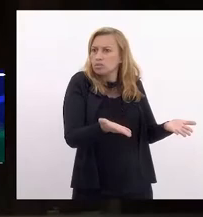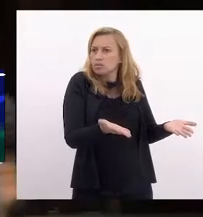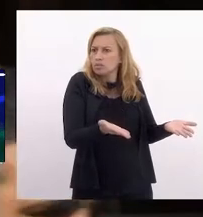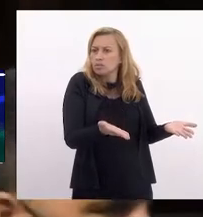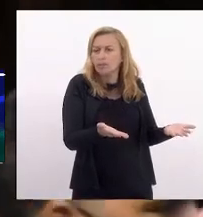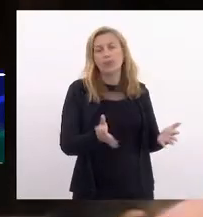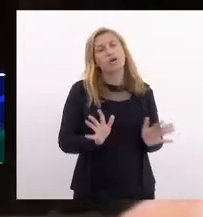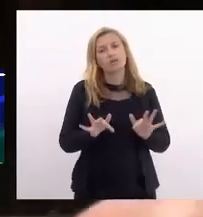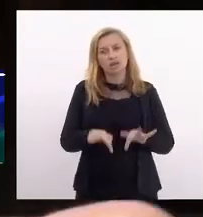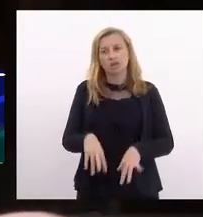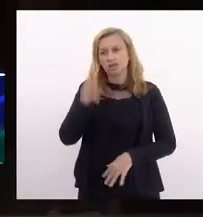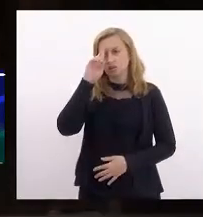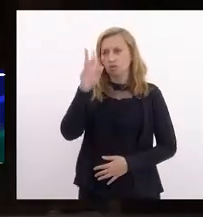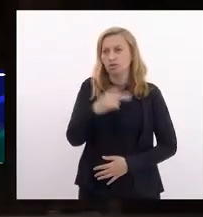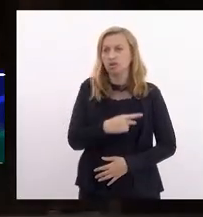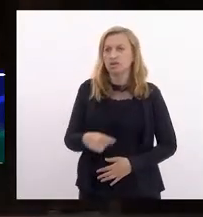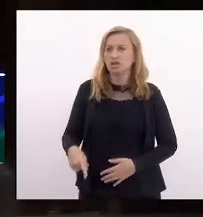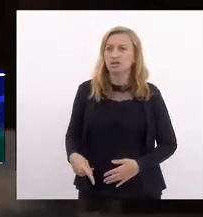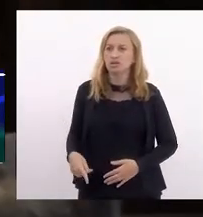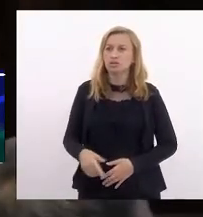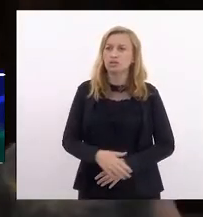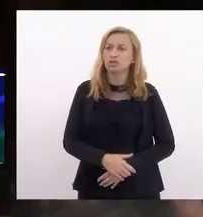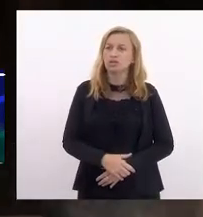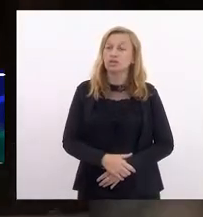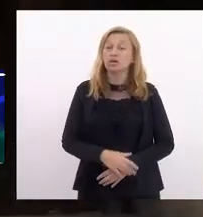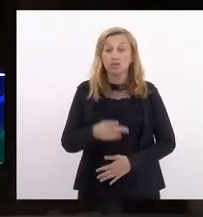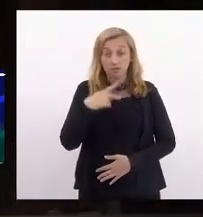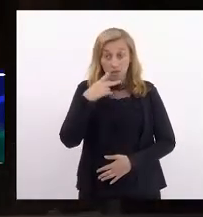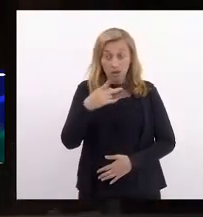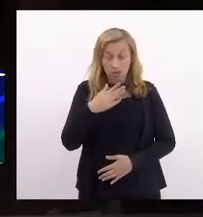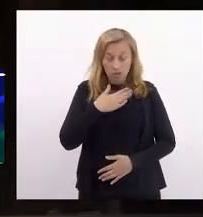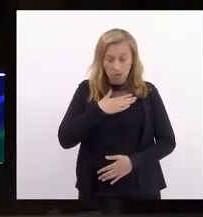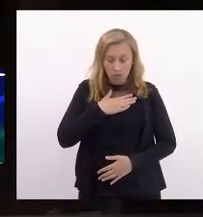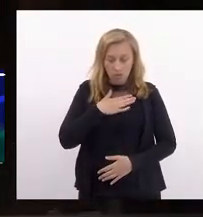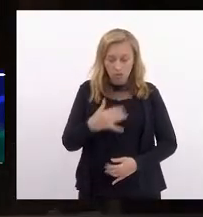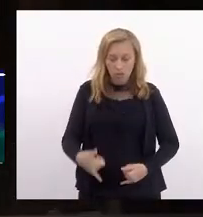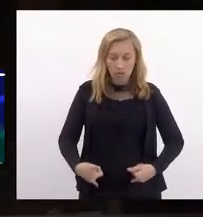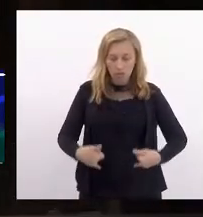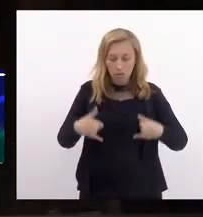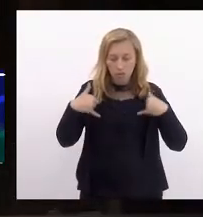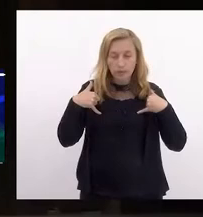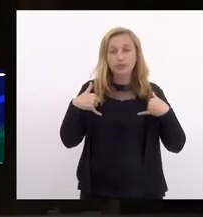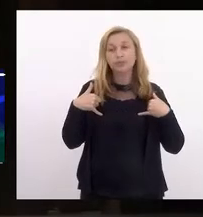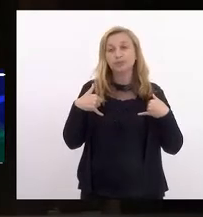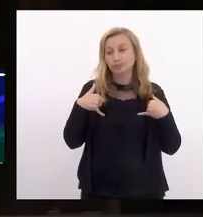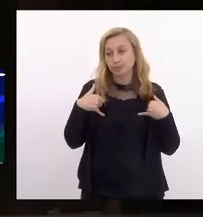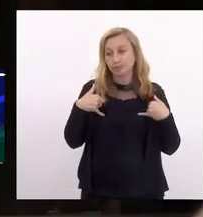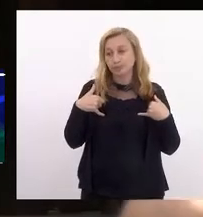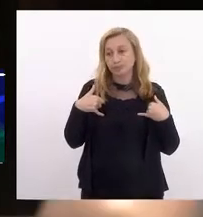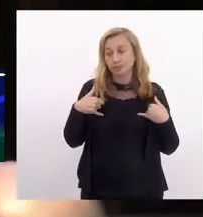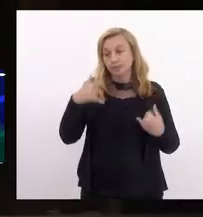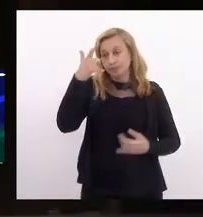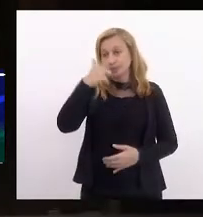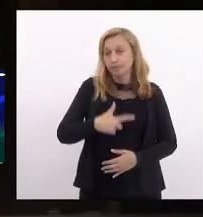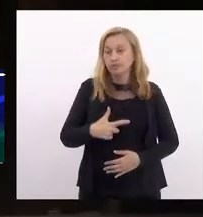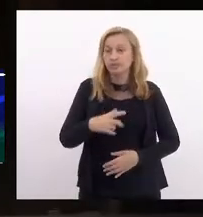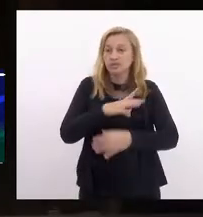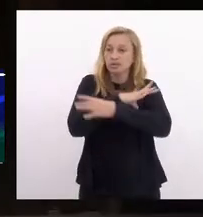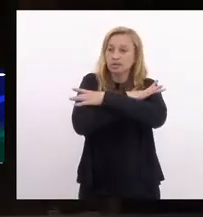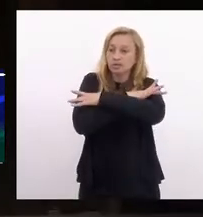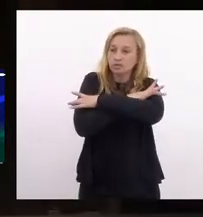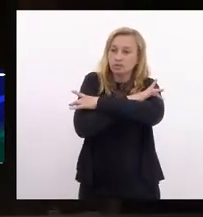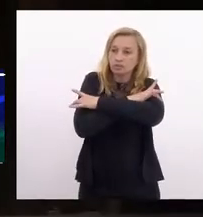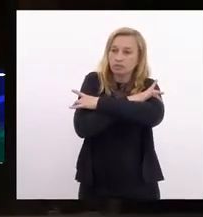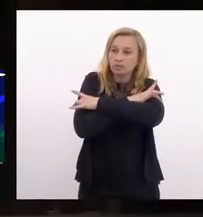e eu encerro senhor presidente e dizendo do meu grande orgulho além de ser umbandista